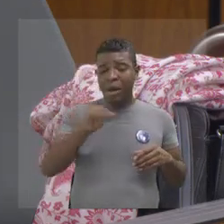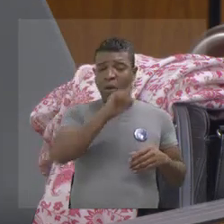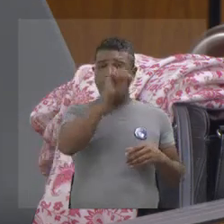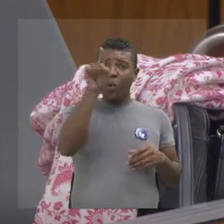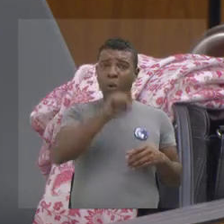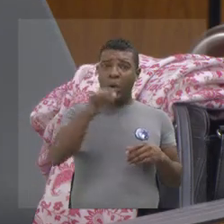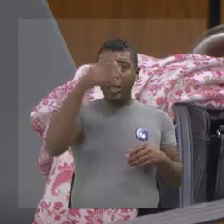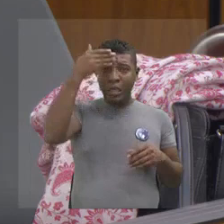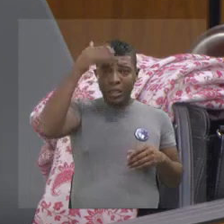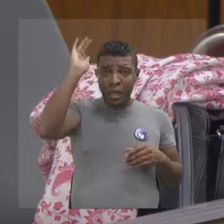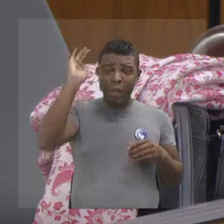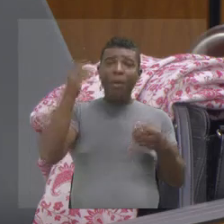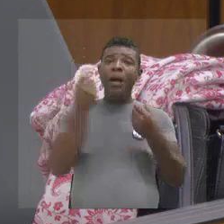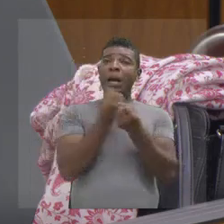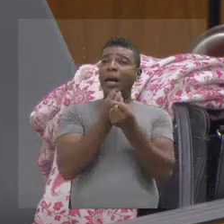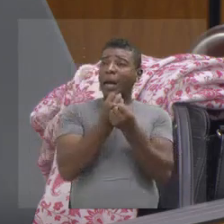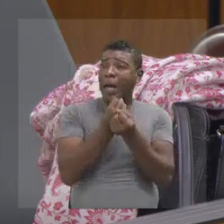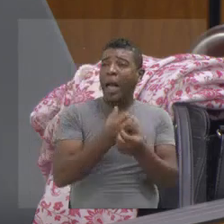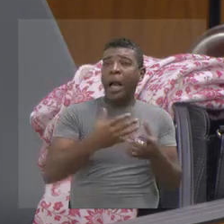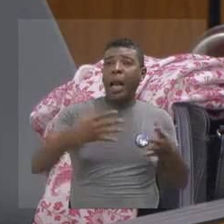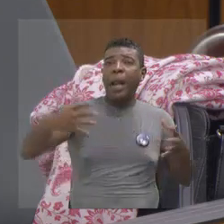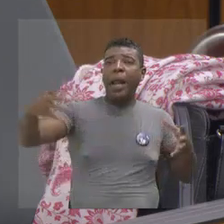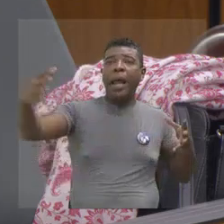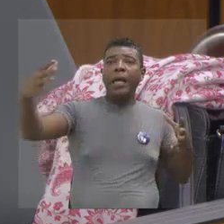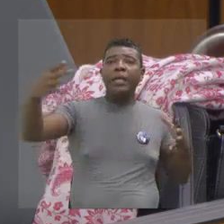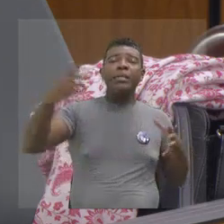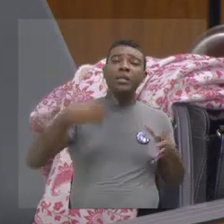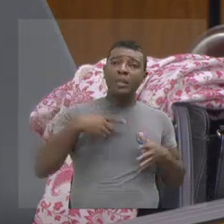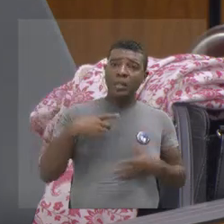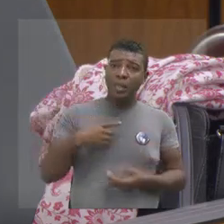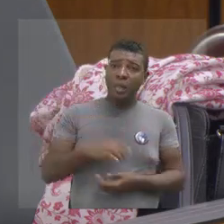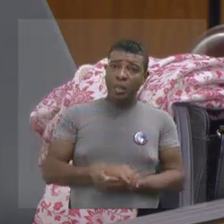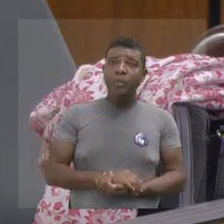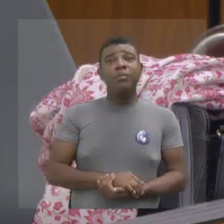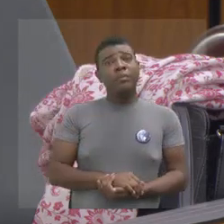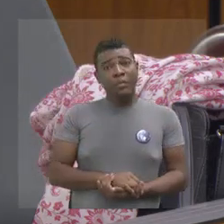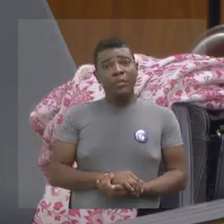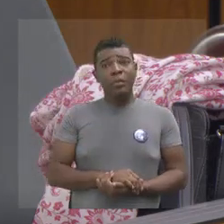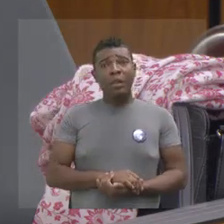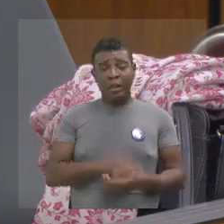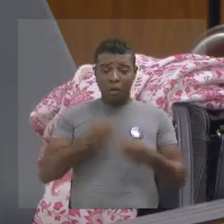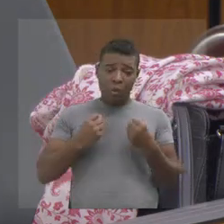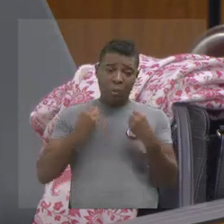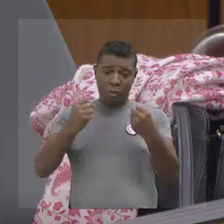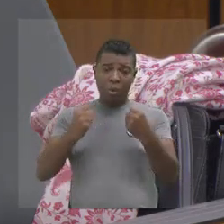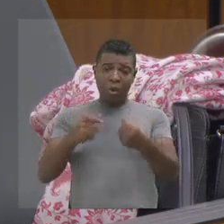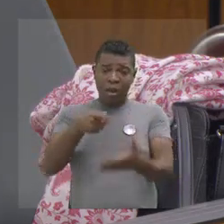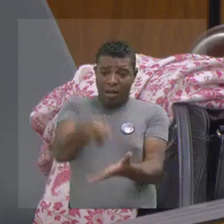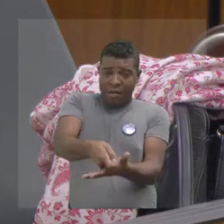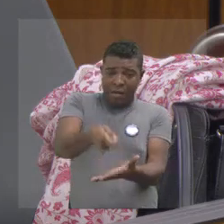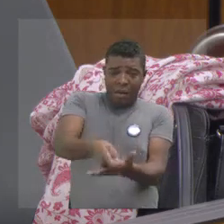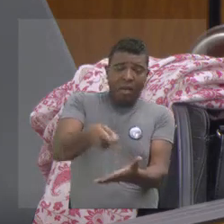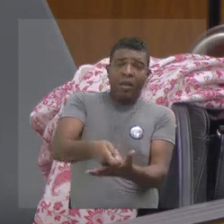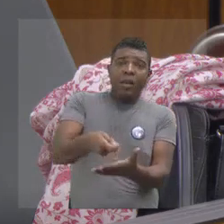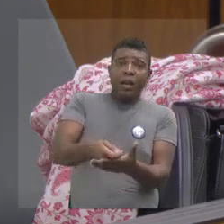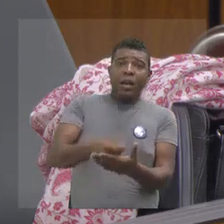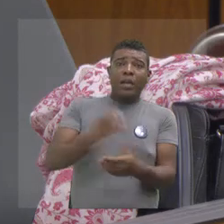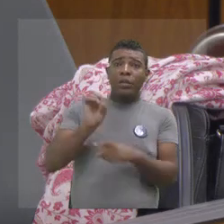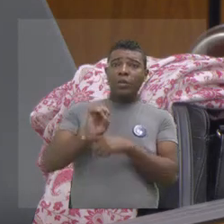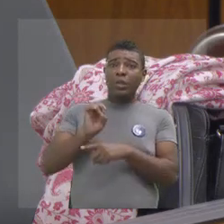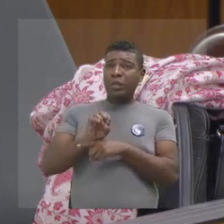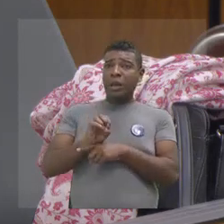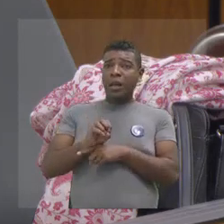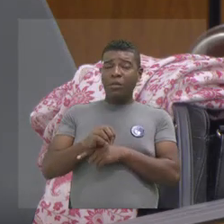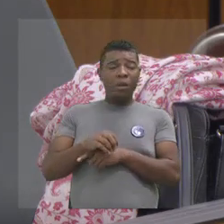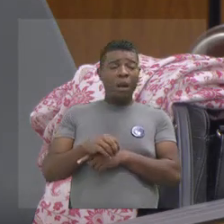de 88 por cento então a gente percebe que o poder coercitivo do estado ele está sendo basicamente anulado a gente tá virando